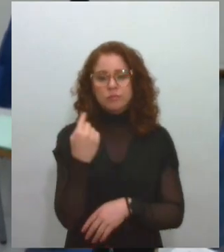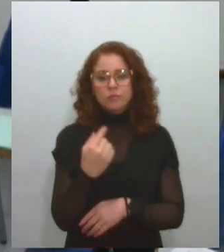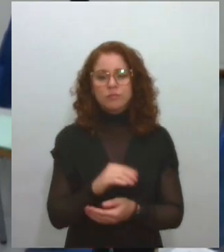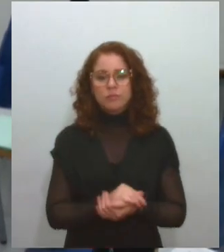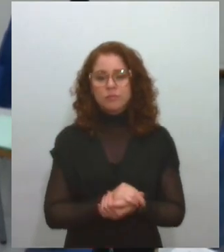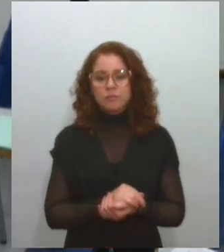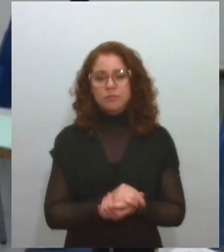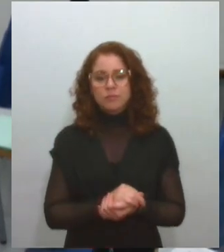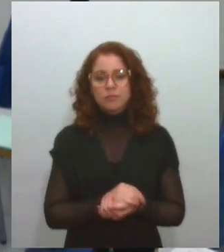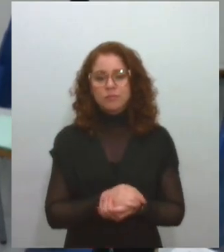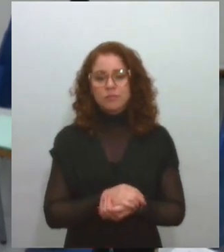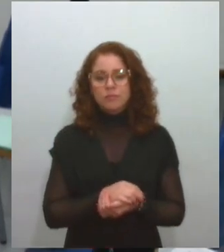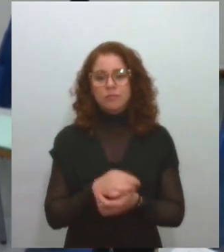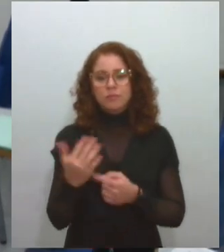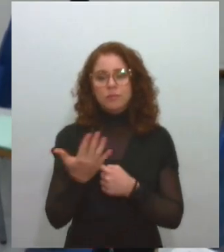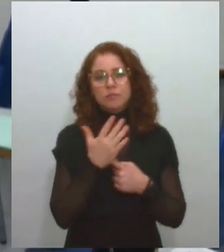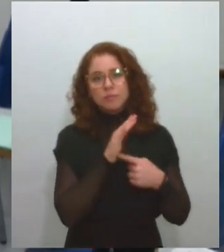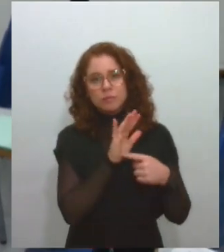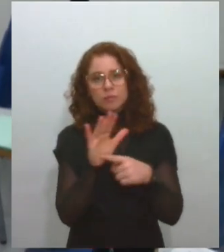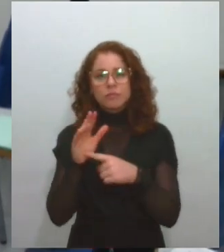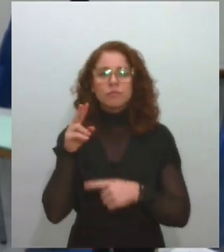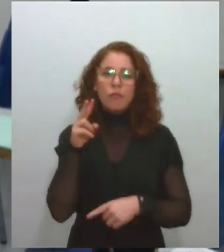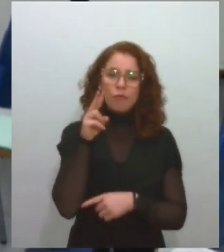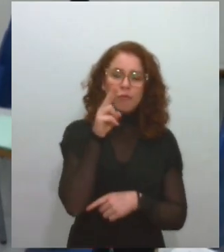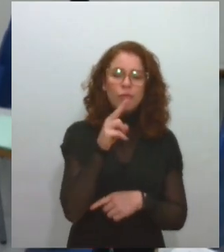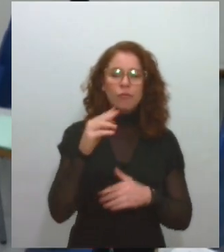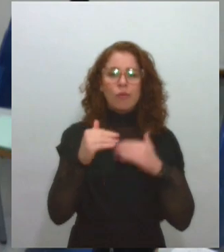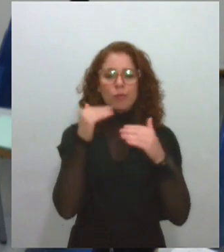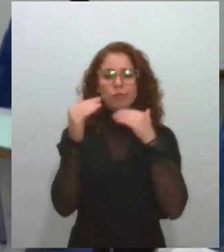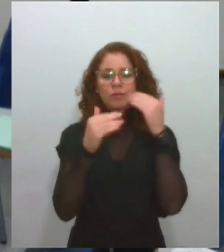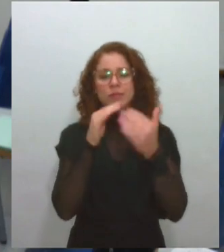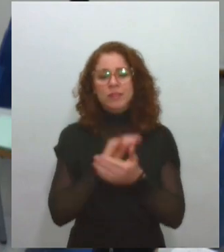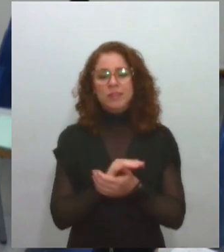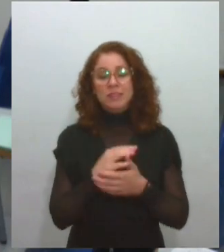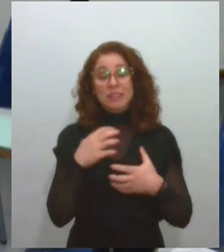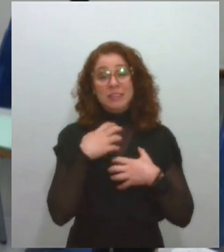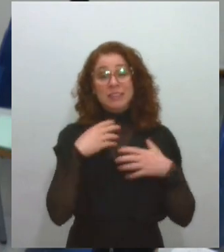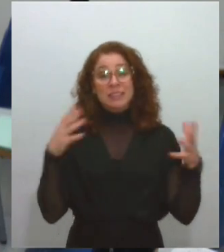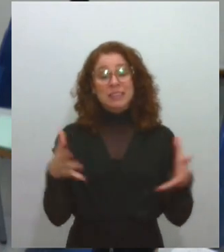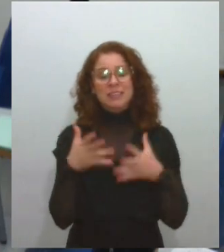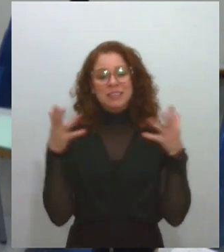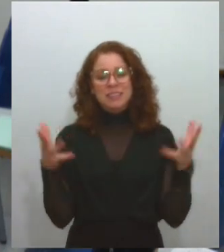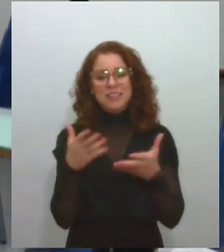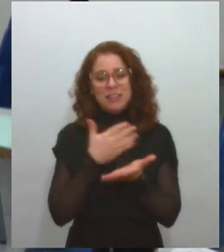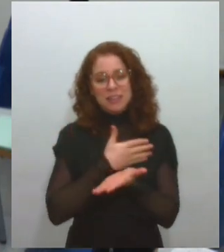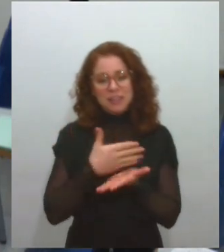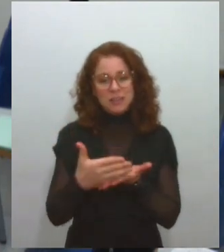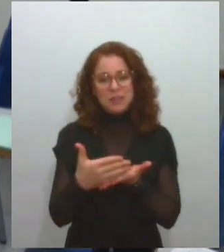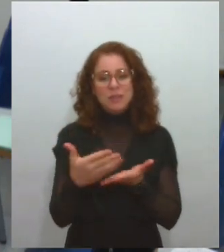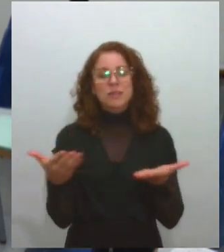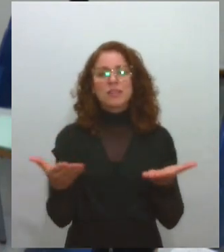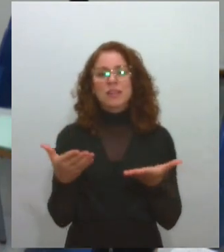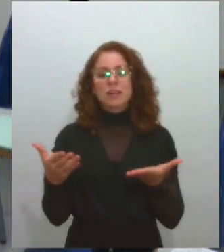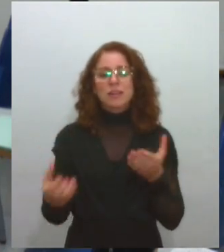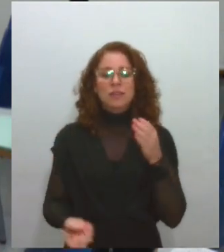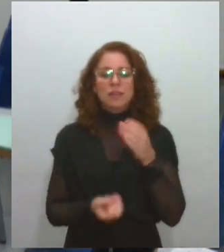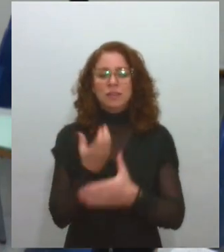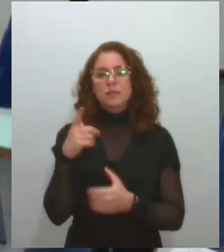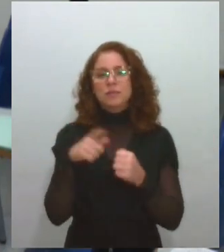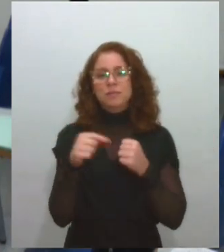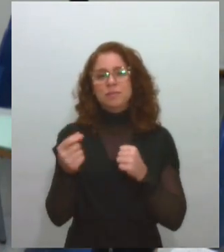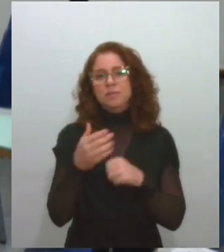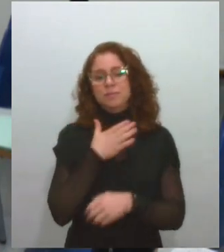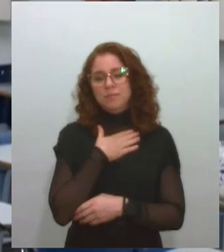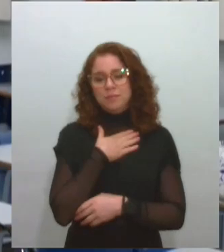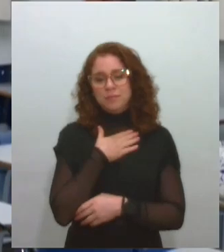fortalecedor para nós, acredito. Eu já fiquei empolgada para começar a produzir o meu e submeter, e eu achei, de fato, uma ideia